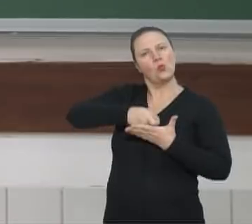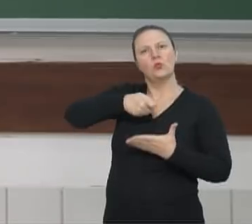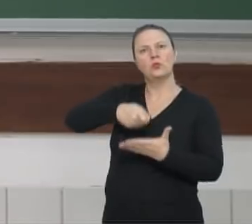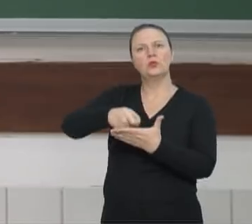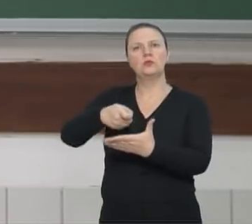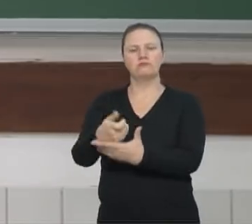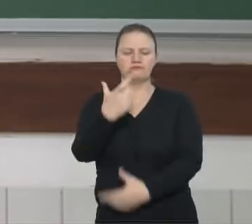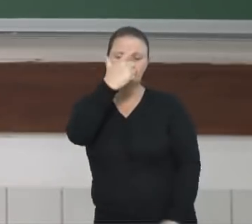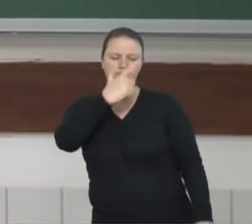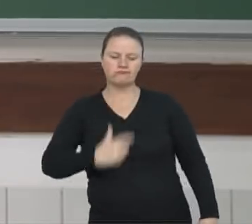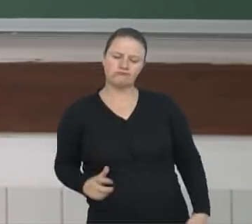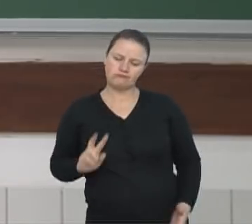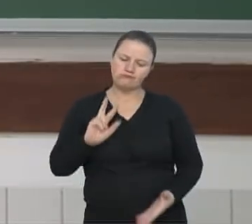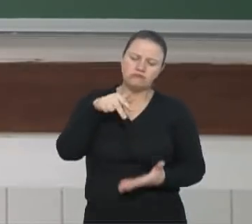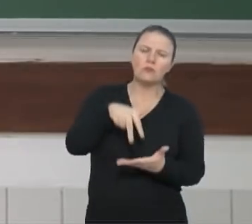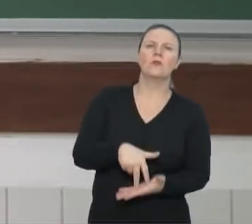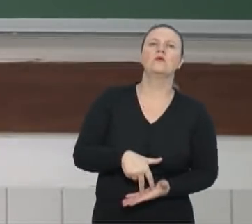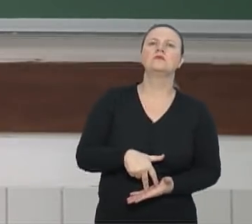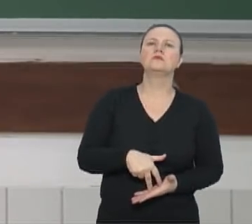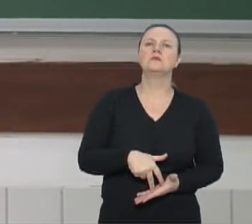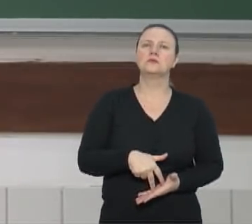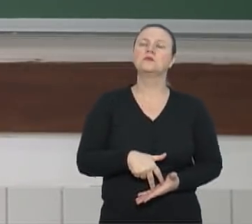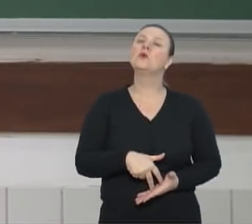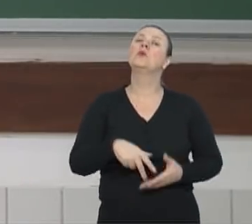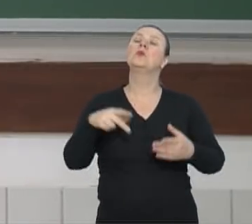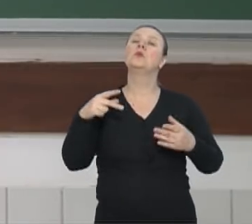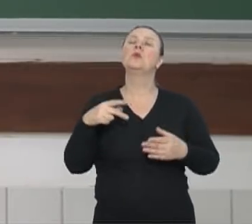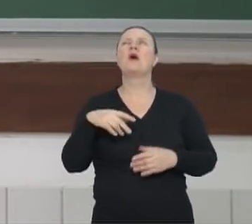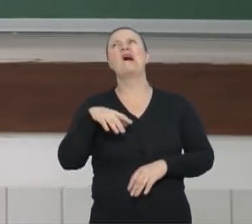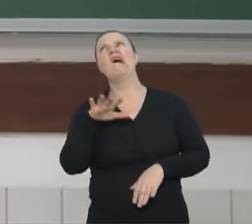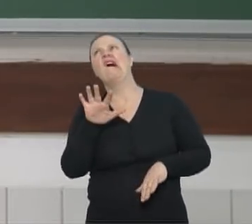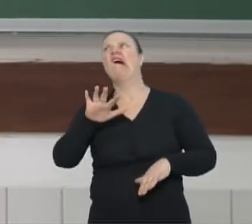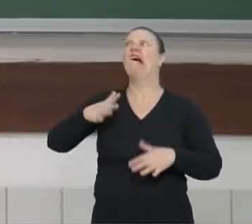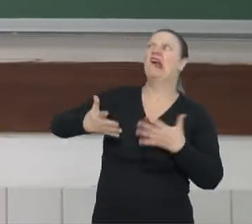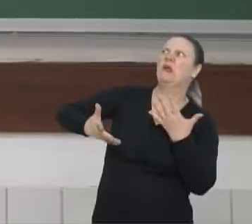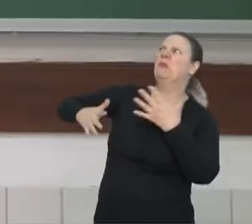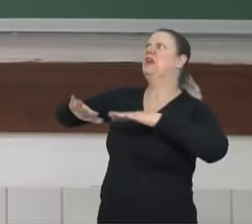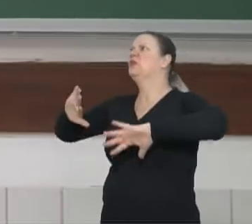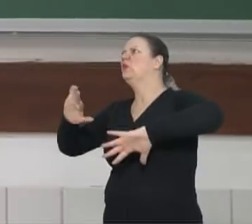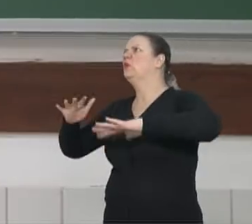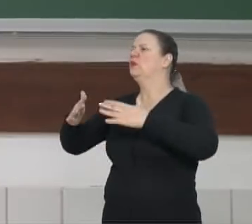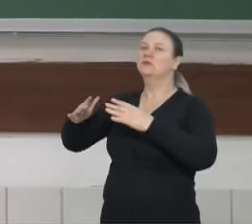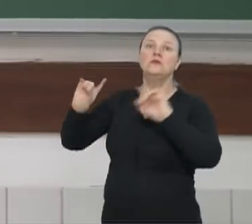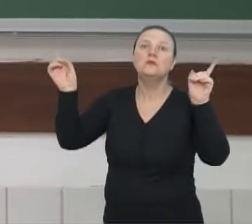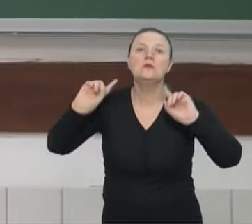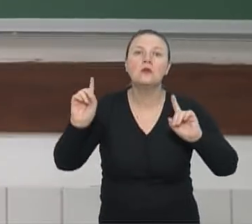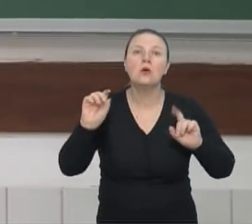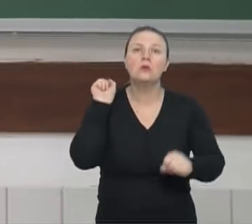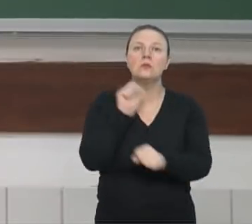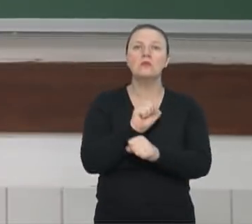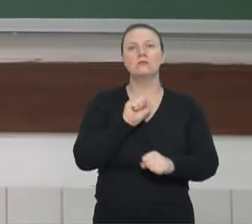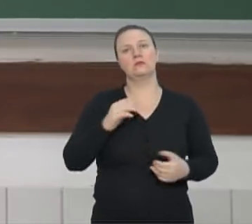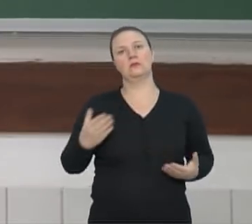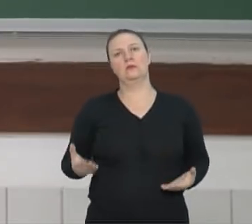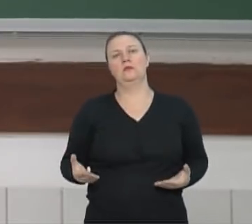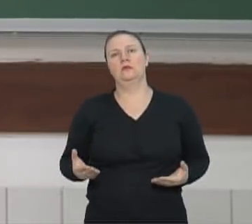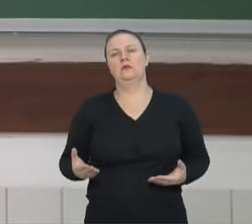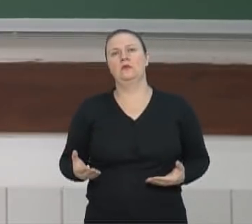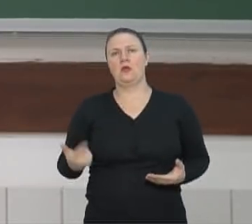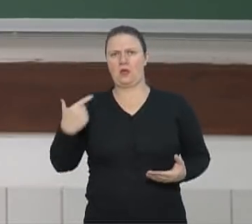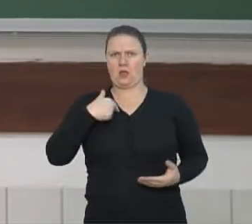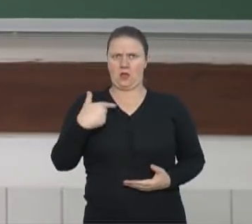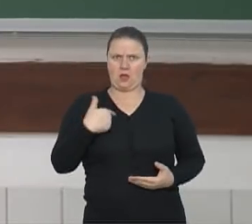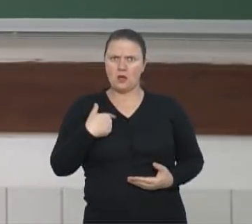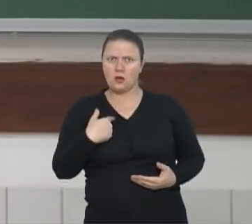com referencial a isso, porque pode haver, mas não é bem assim, espera aí. E a partir disso, então, eu